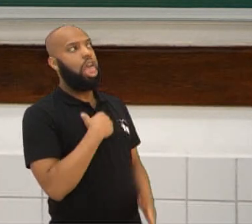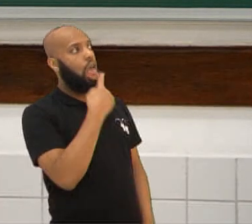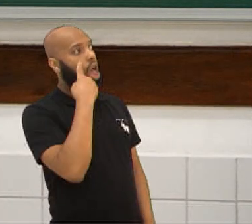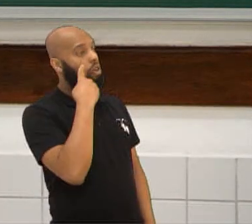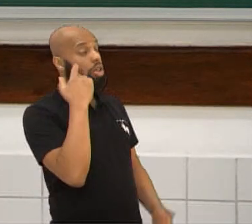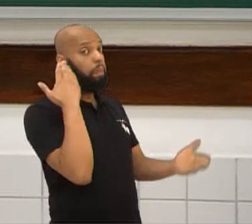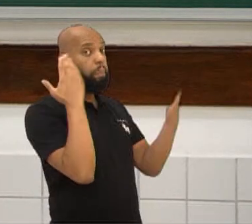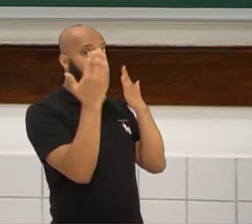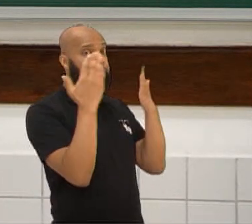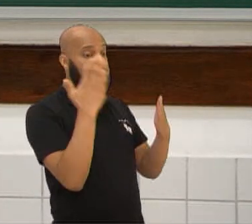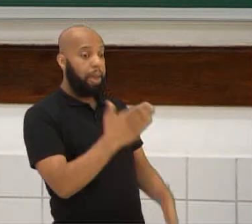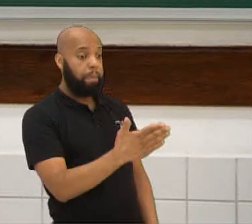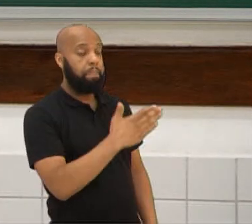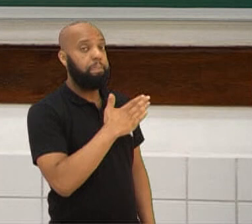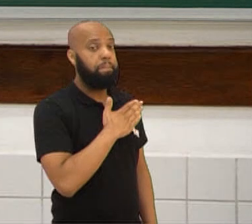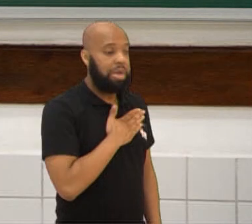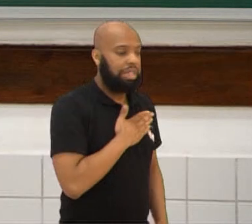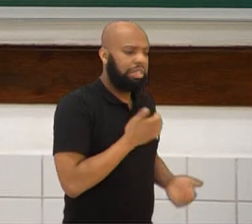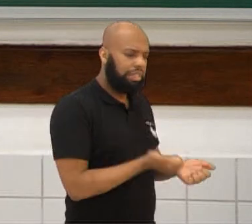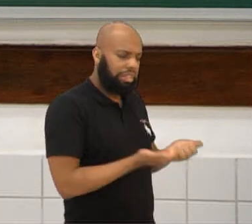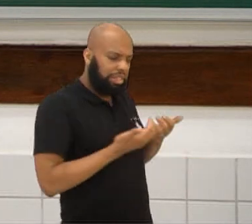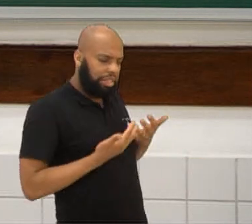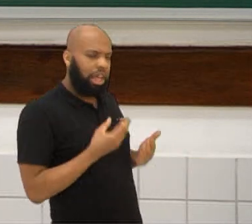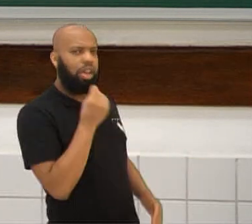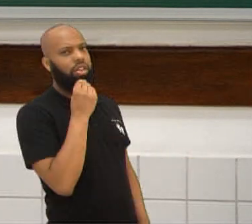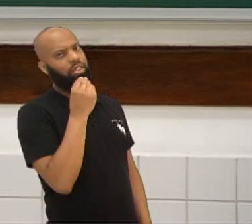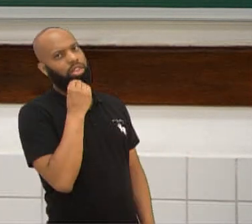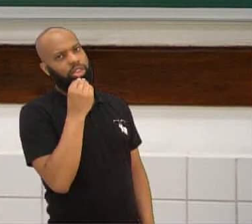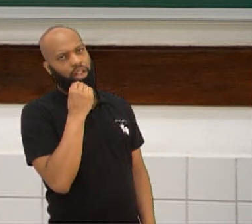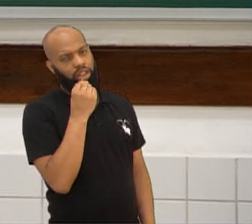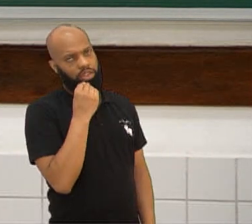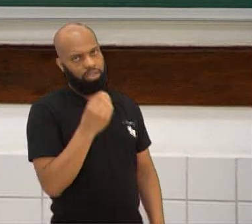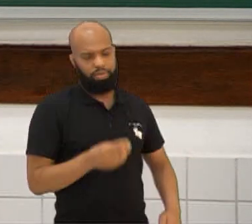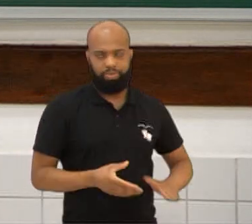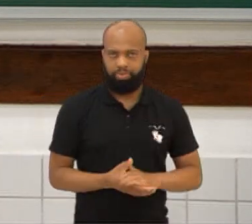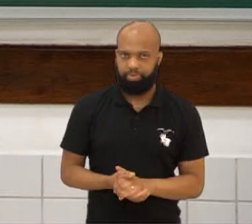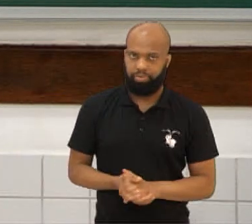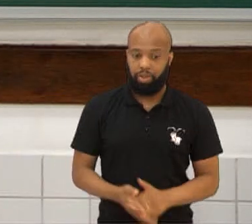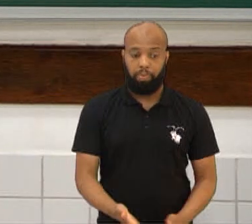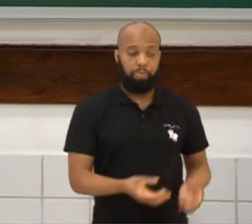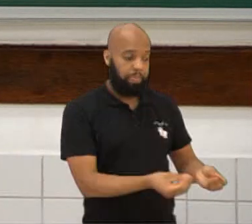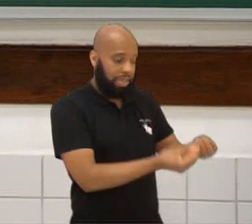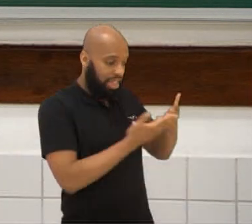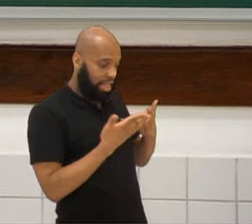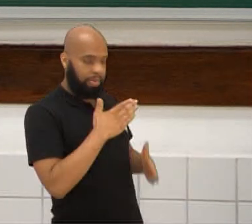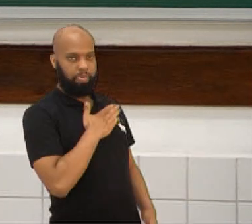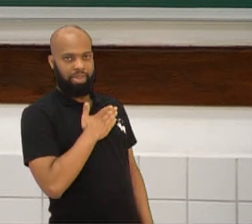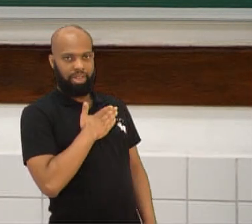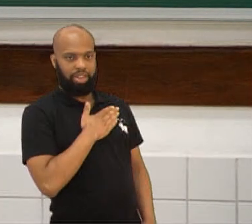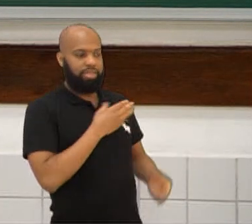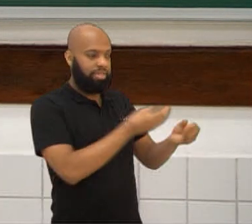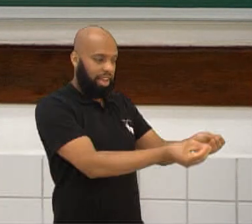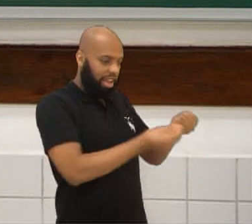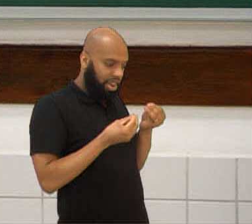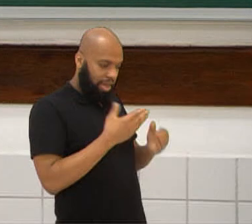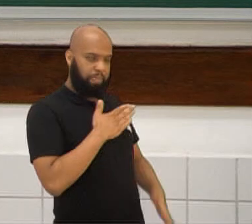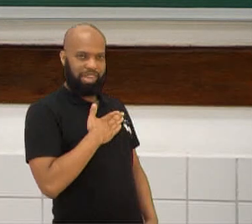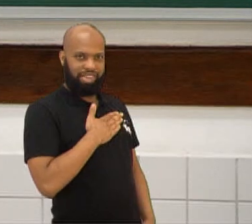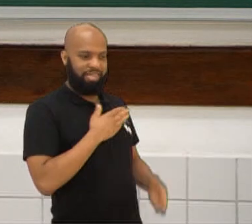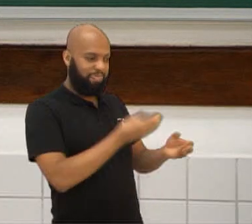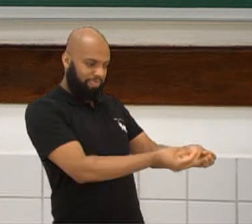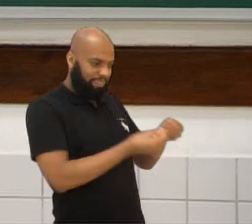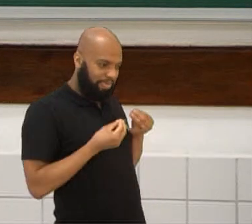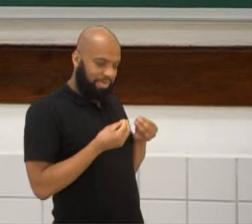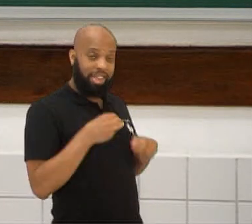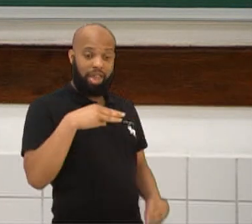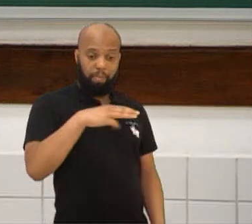que a psicologia me daria mais possibilidades. Me daria, daria a mim. Me